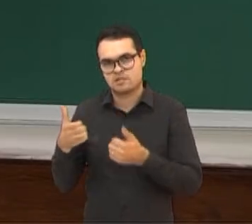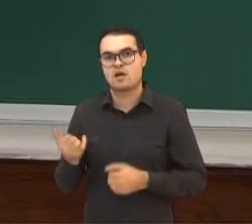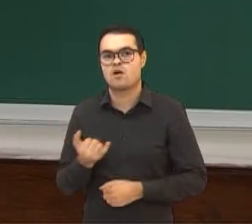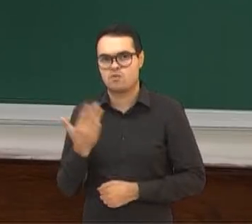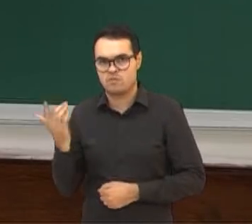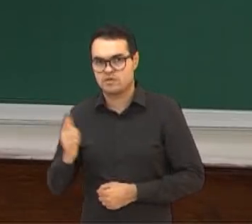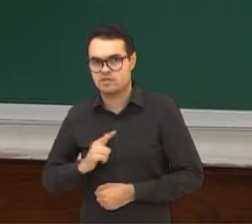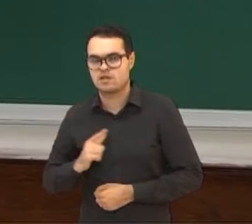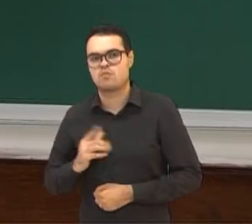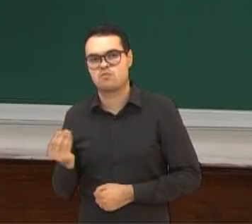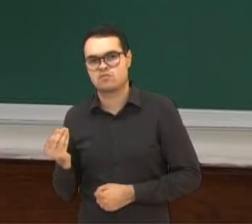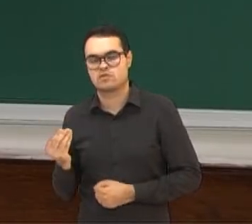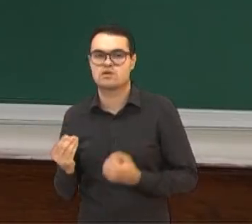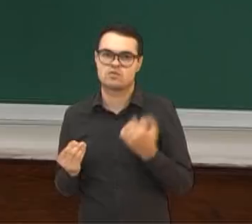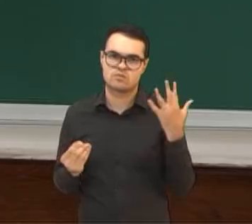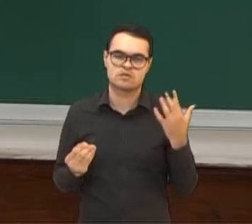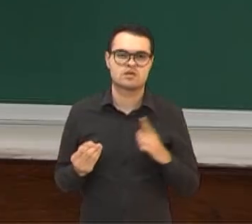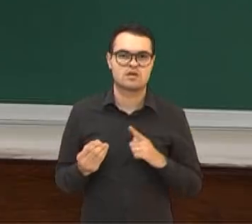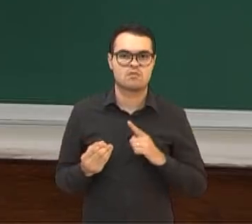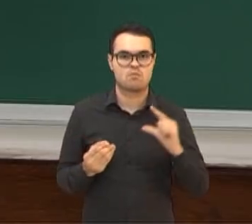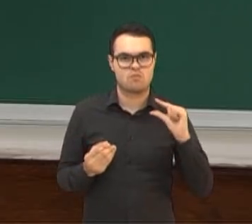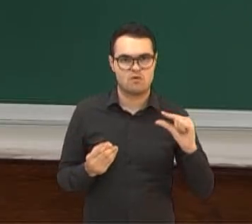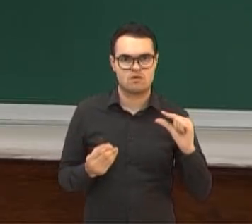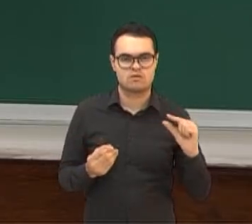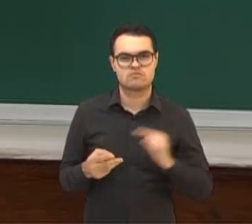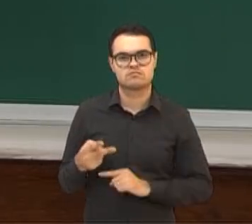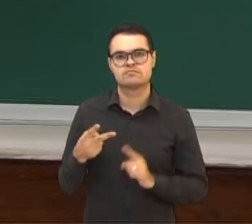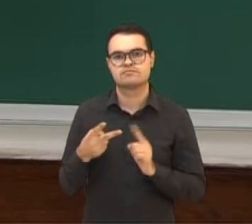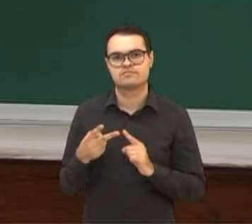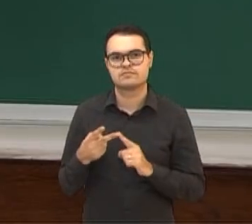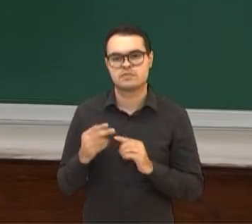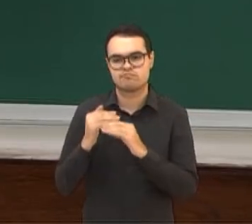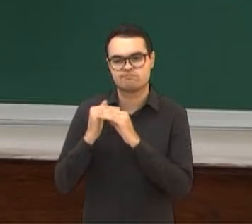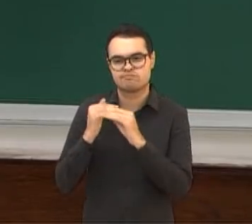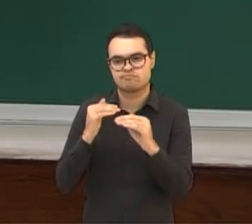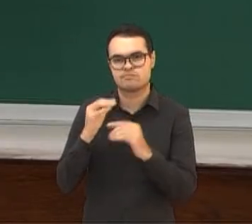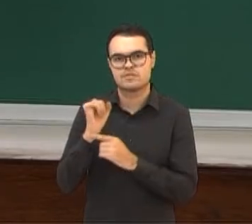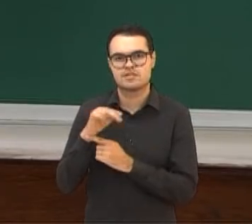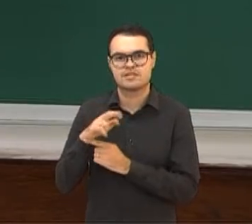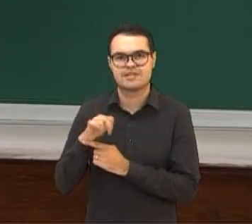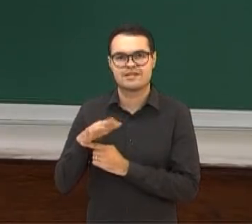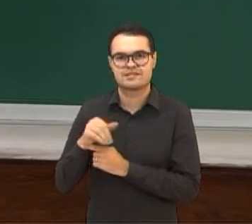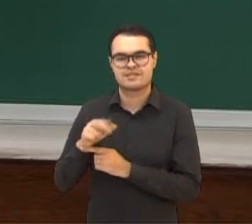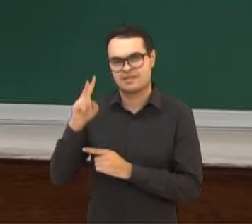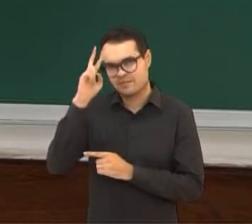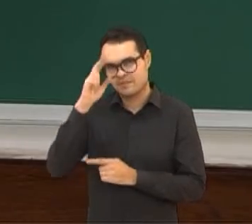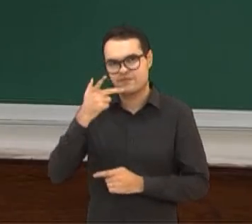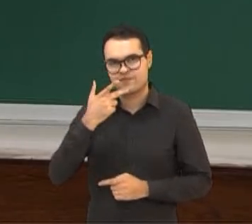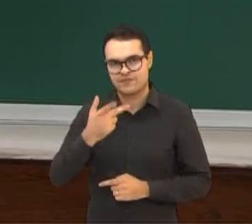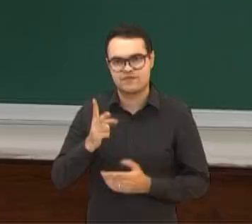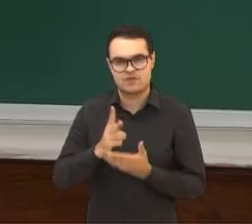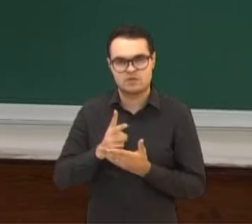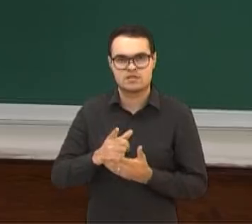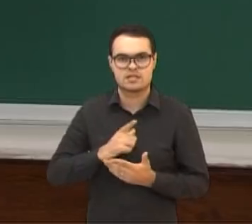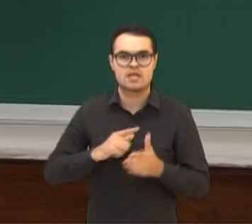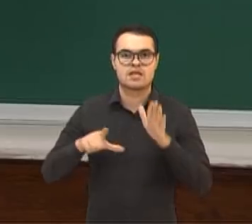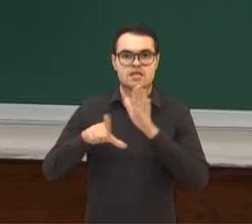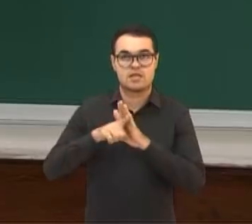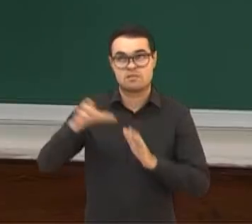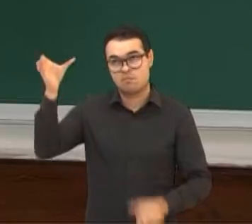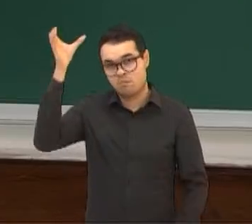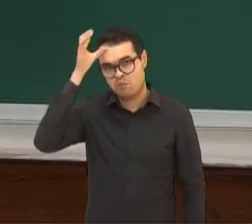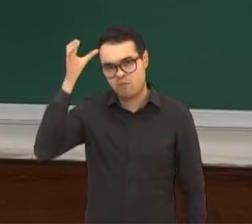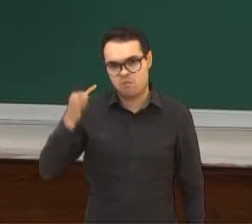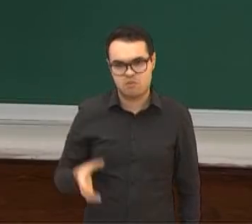outras têm pouca, mas toda a matéria tem. Inércia, que é a situação que a gente fala lá, que vem das leis do Newton, que a